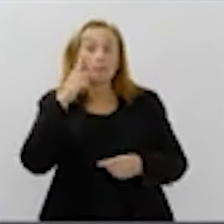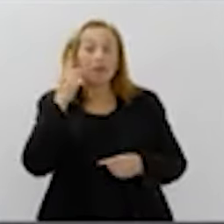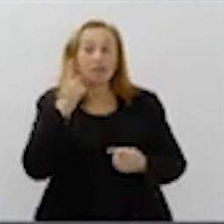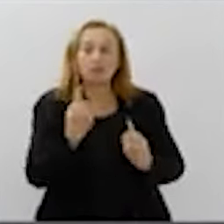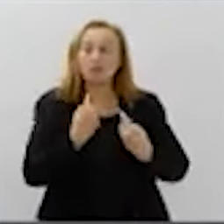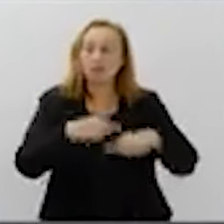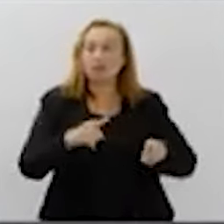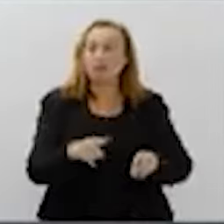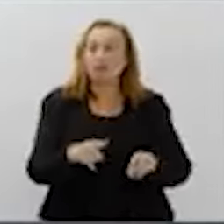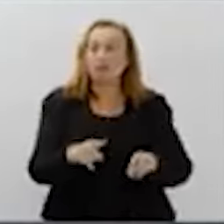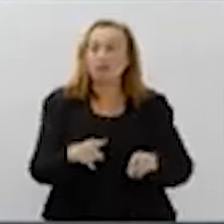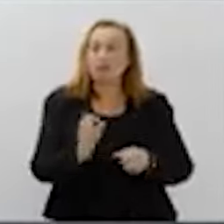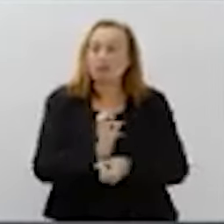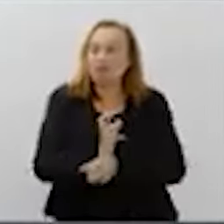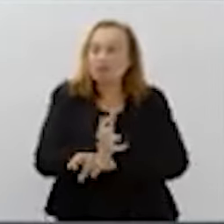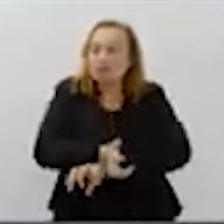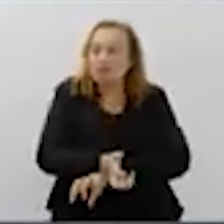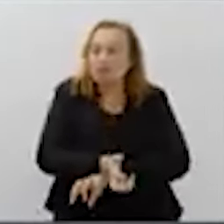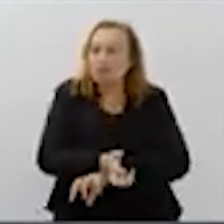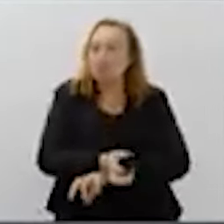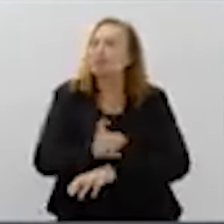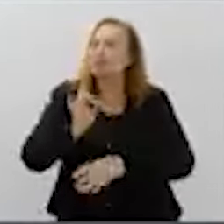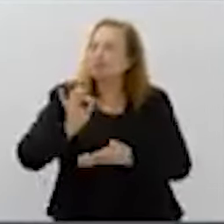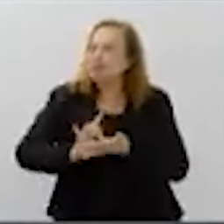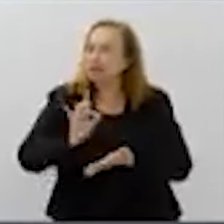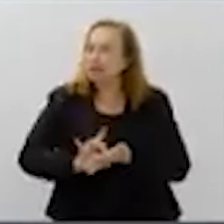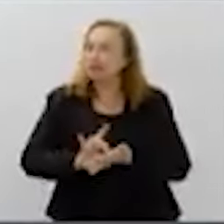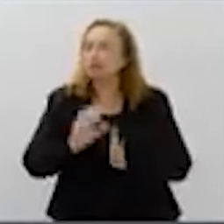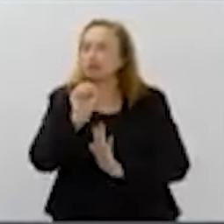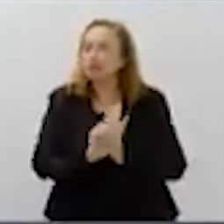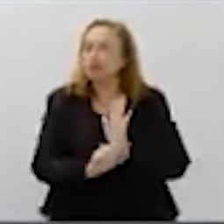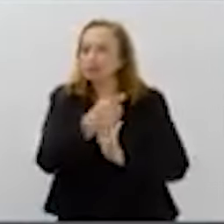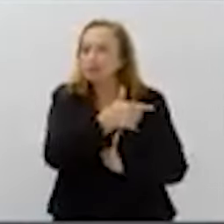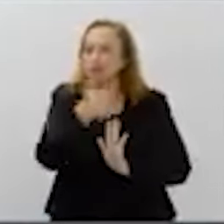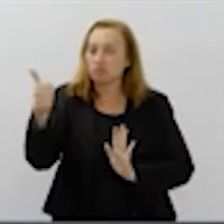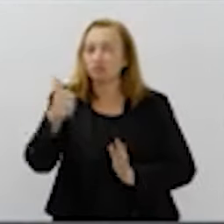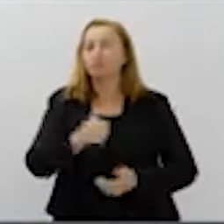do século XXI. Verdadeiros senhores de engenho.